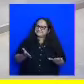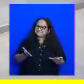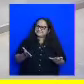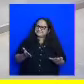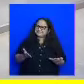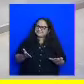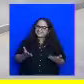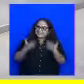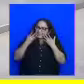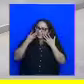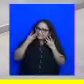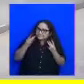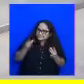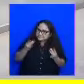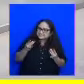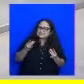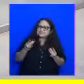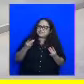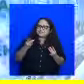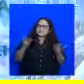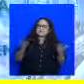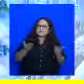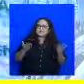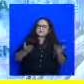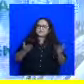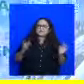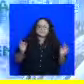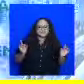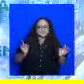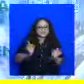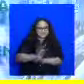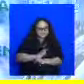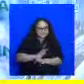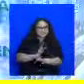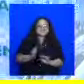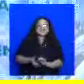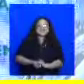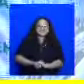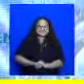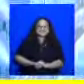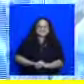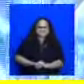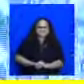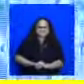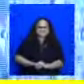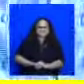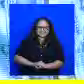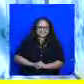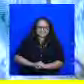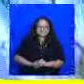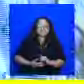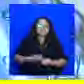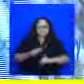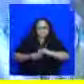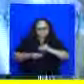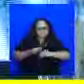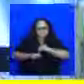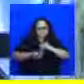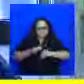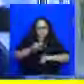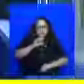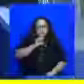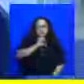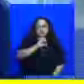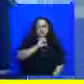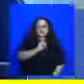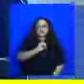de olho na sua aposta. Bolas posicionadas. Valendo. Globo recarregado,